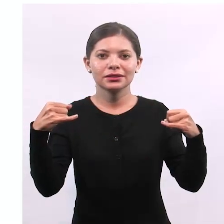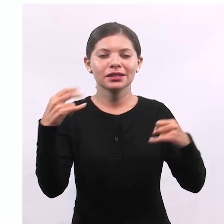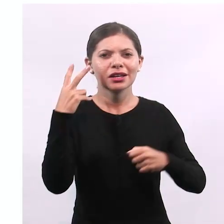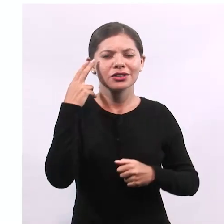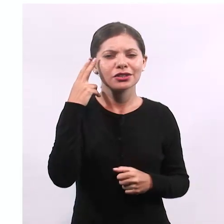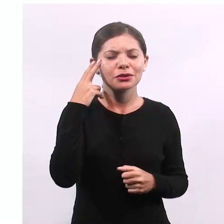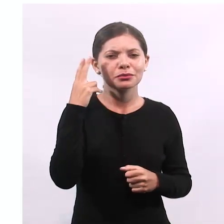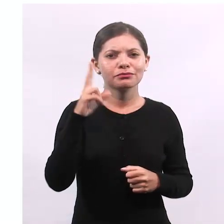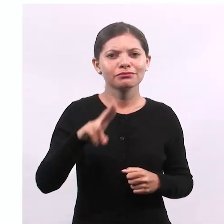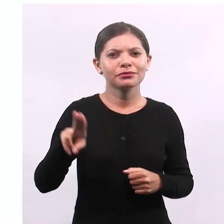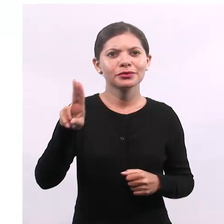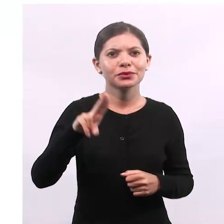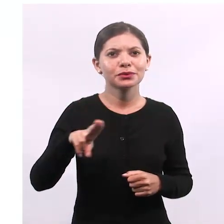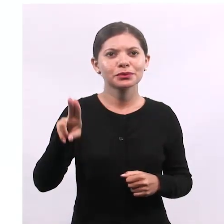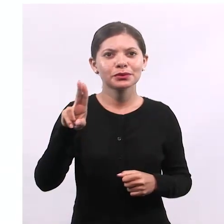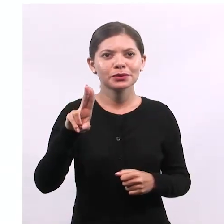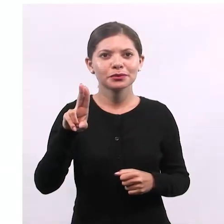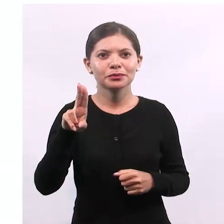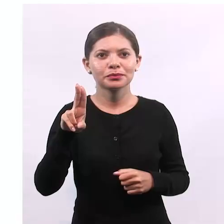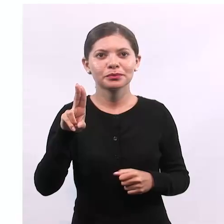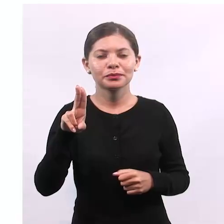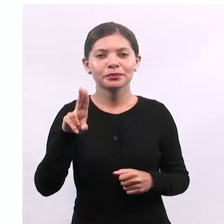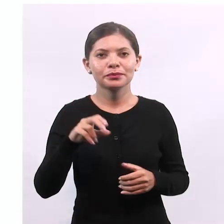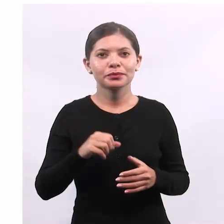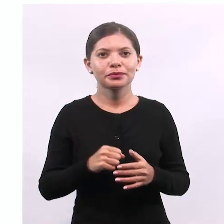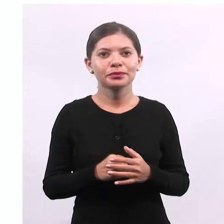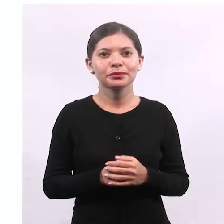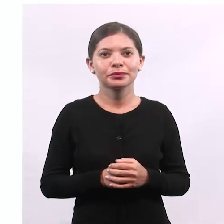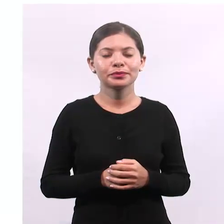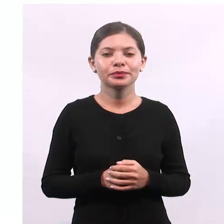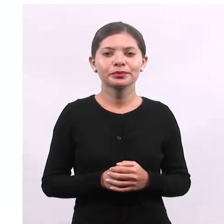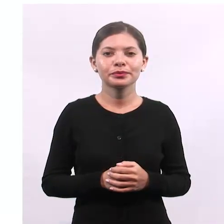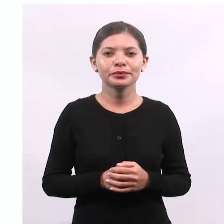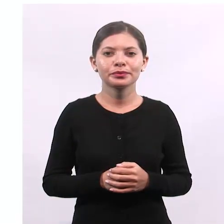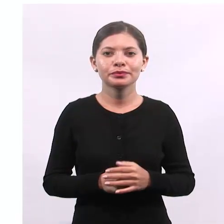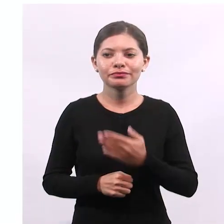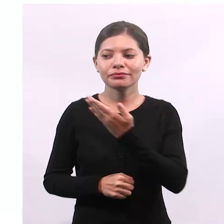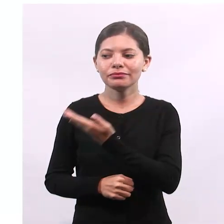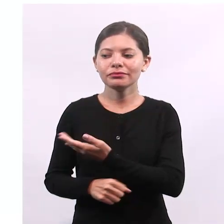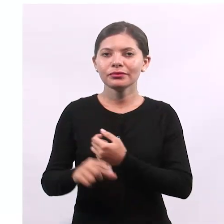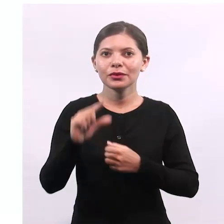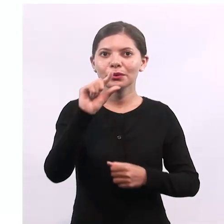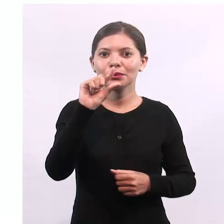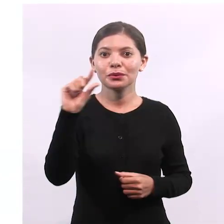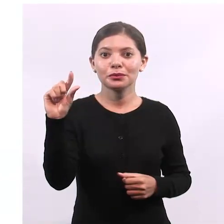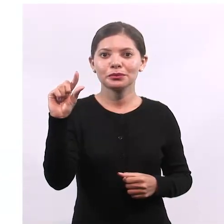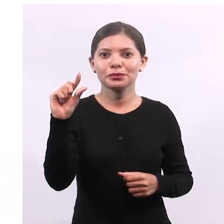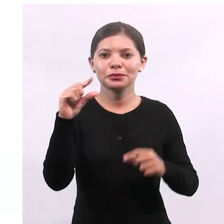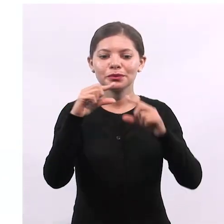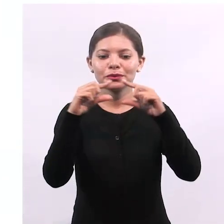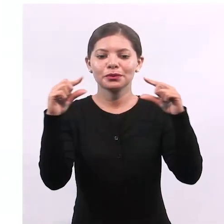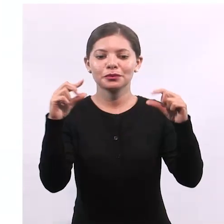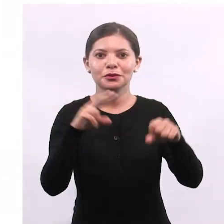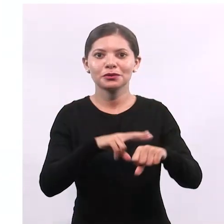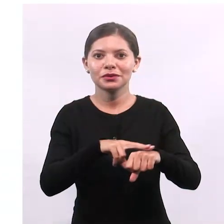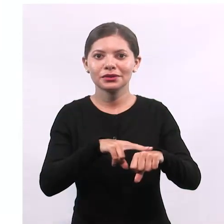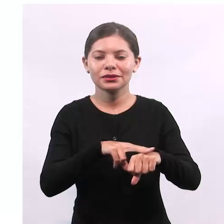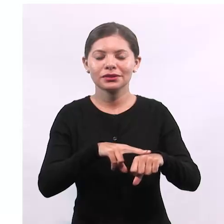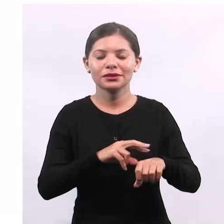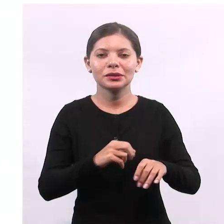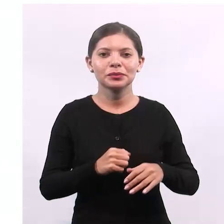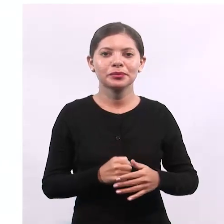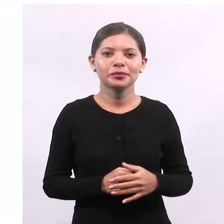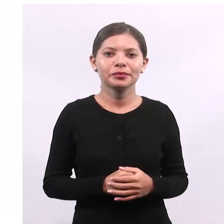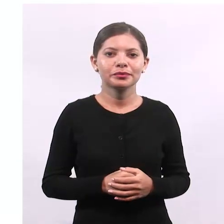séries temporais porque não faz sentido a gente usar gráfico de